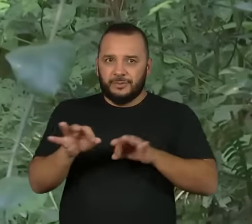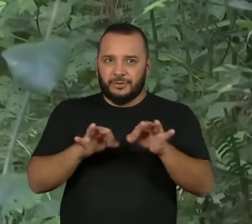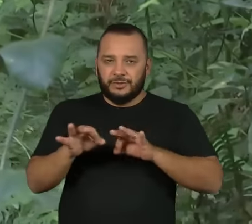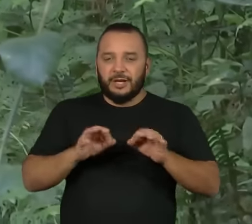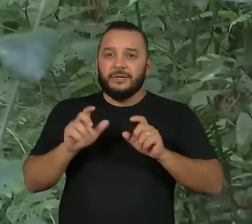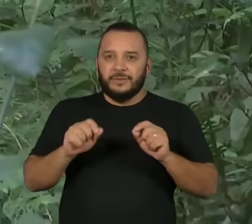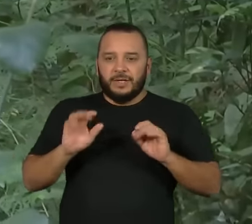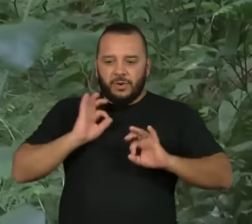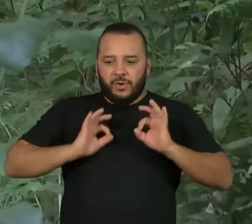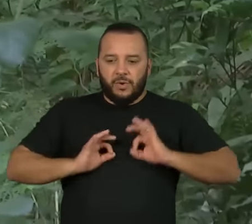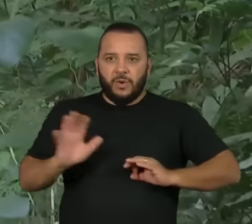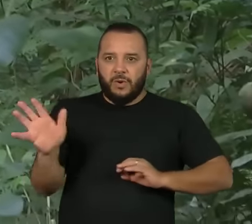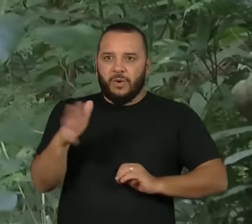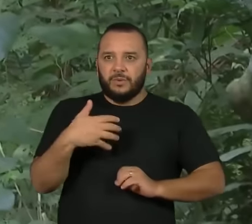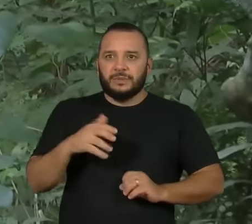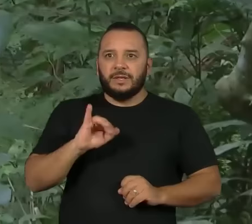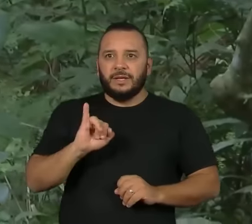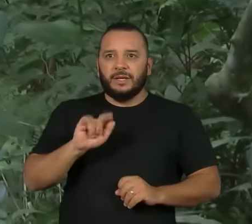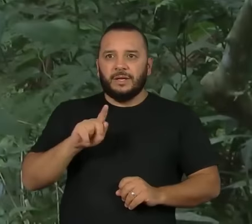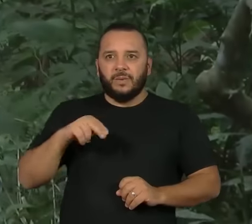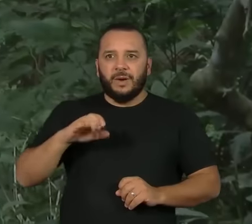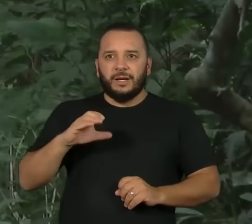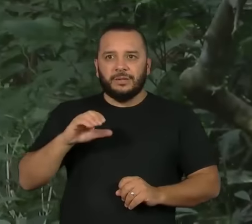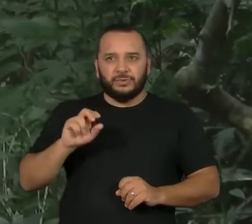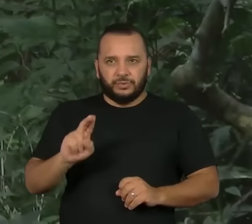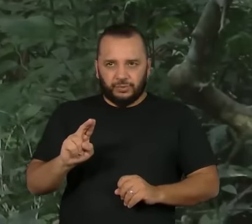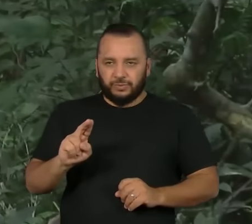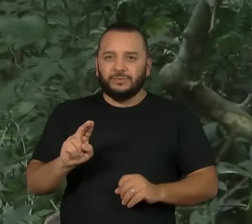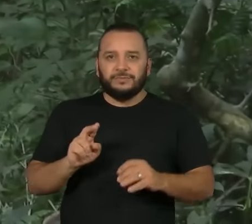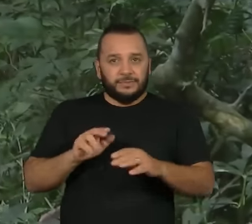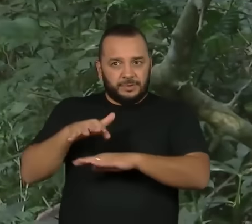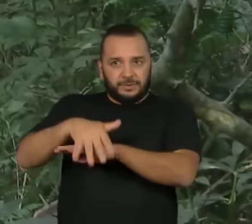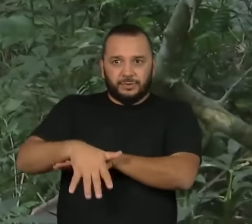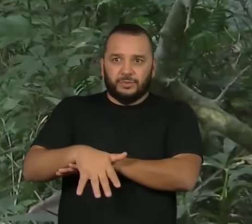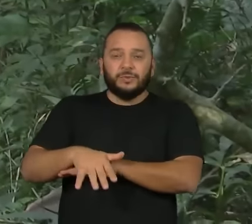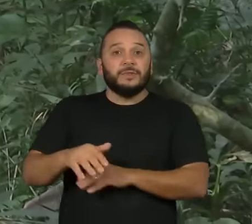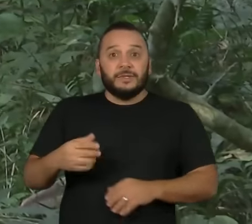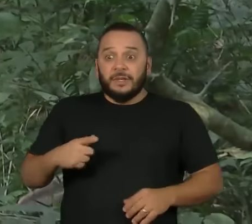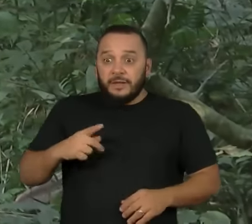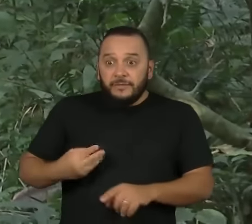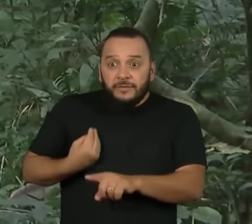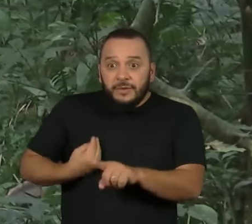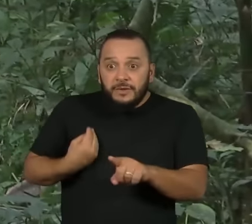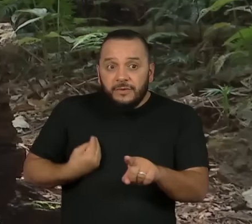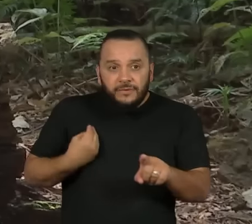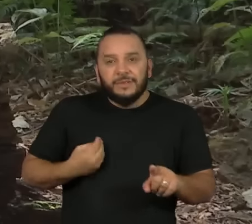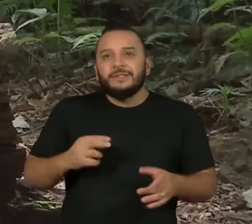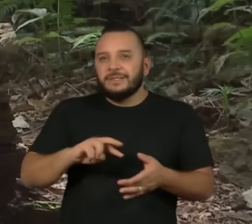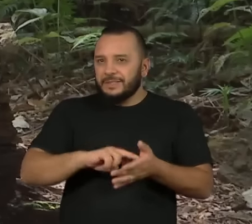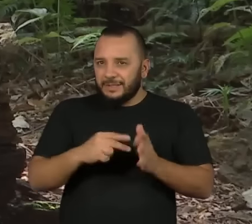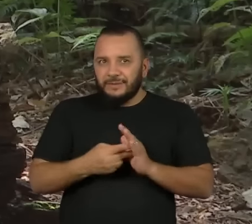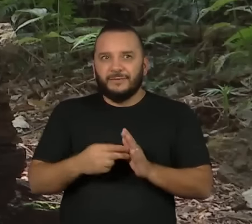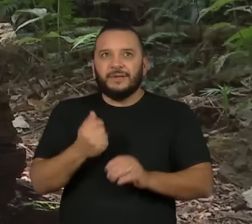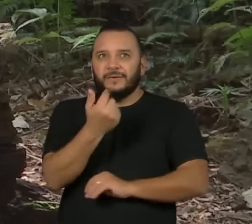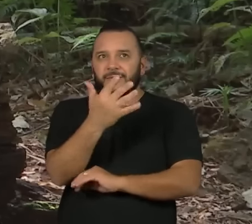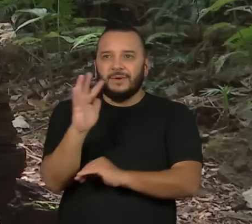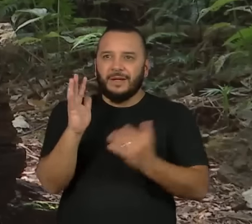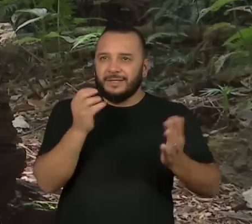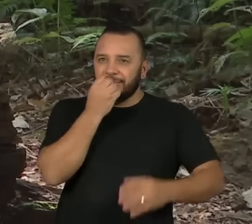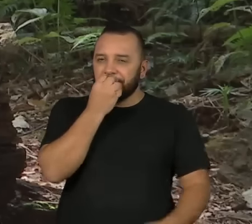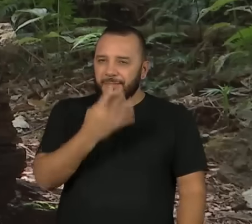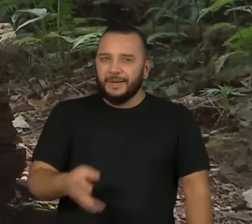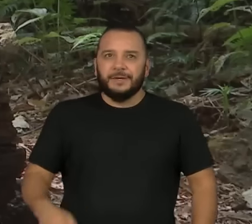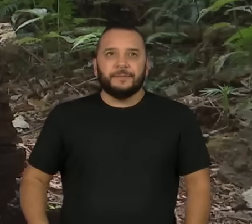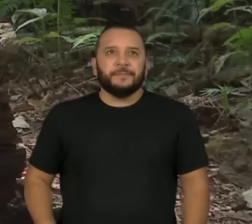Iguaçu, explica que a presença dela indica a saúde da floresta. Para você ter uma população de